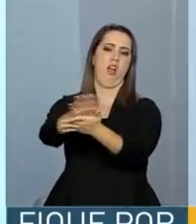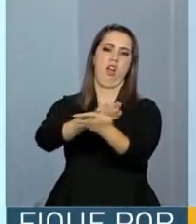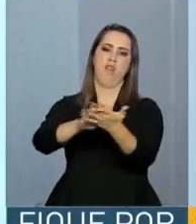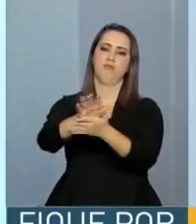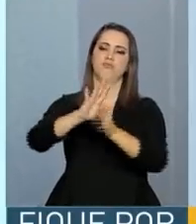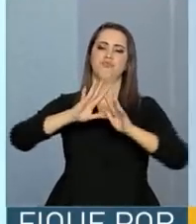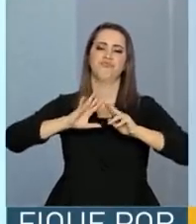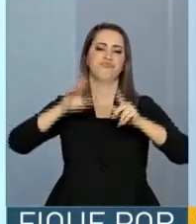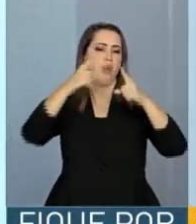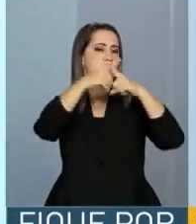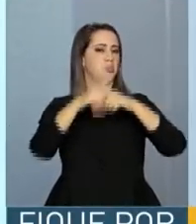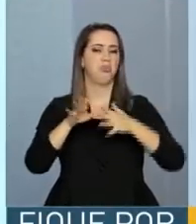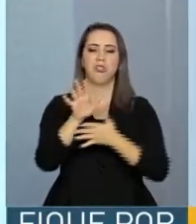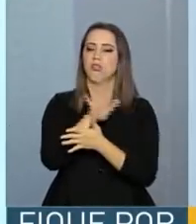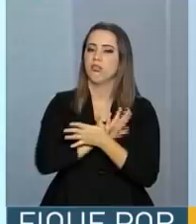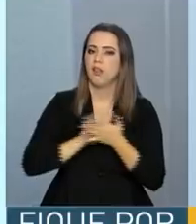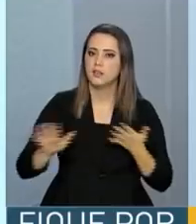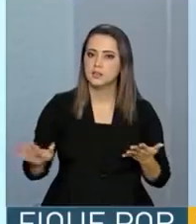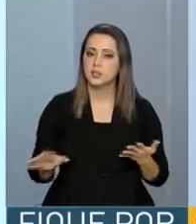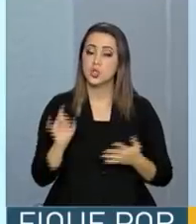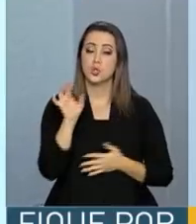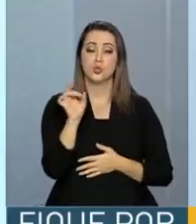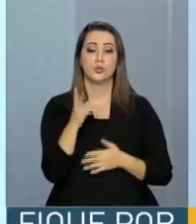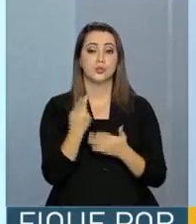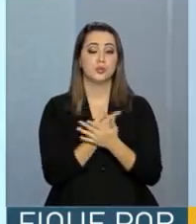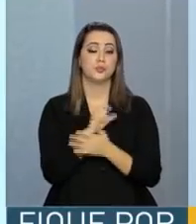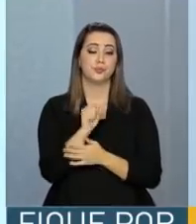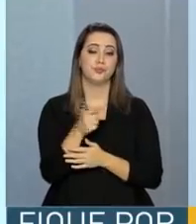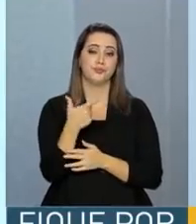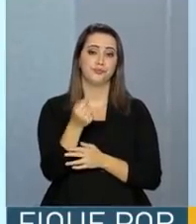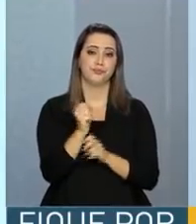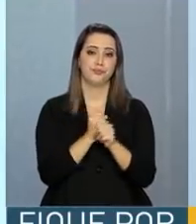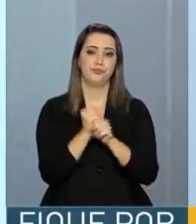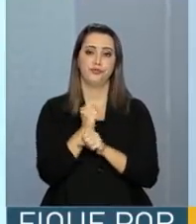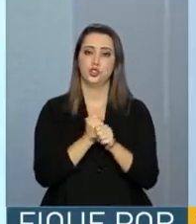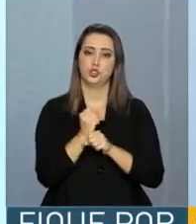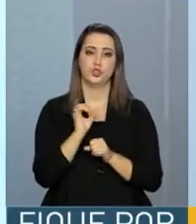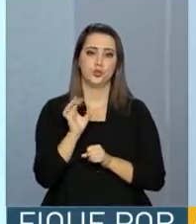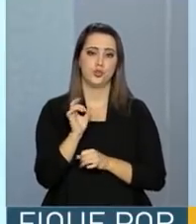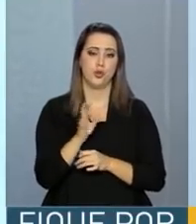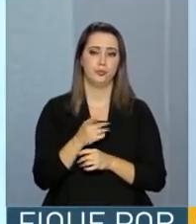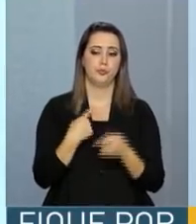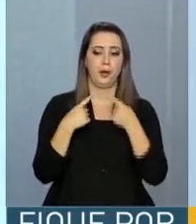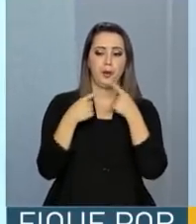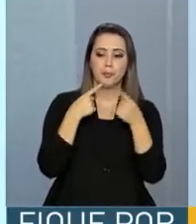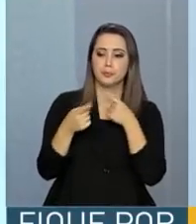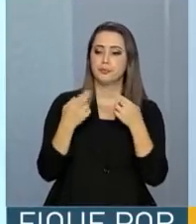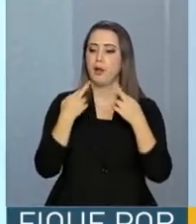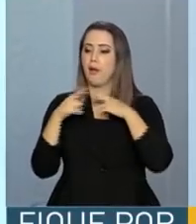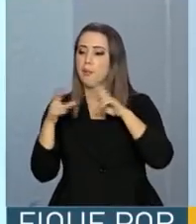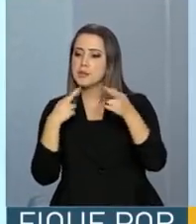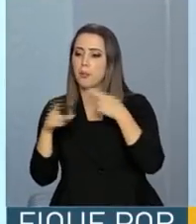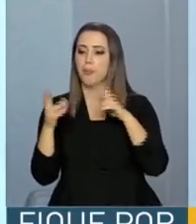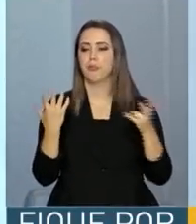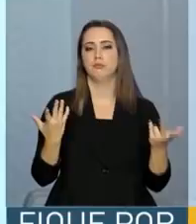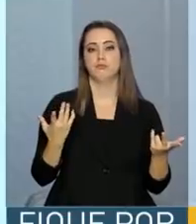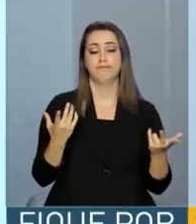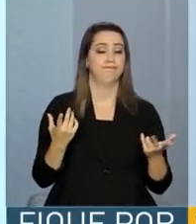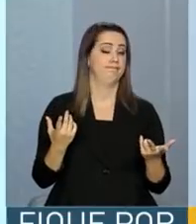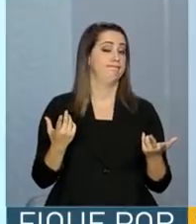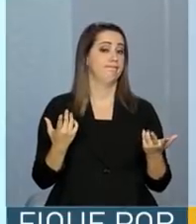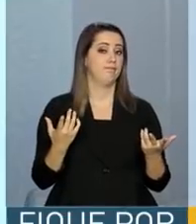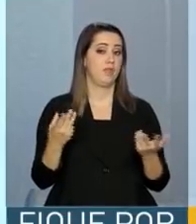sabia multiplicar 77 isso que aconteceu ao longo de 20 anos foi muito bem quando mendonça me trouxe de nossa única solução